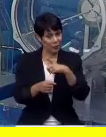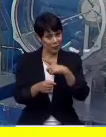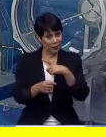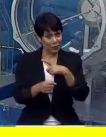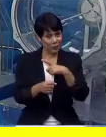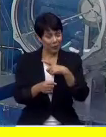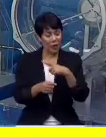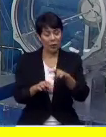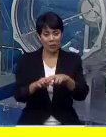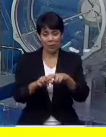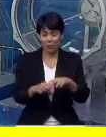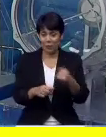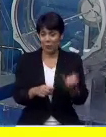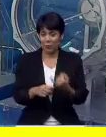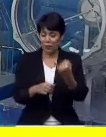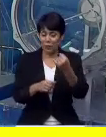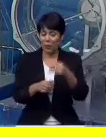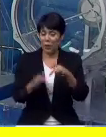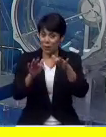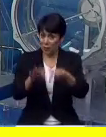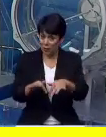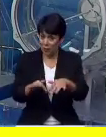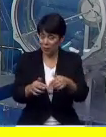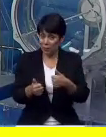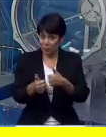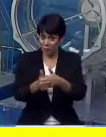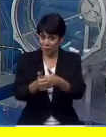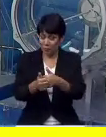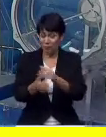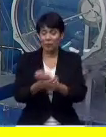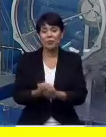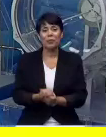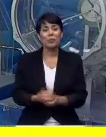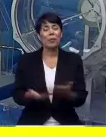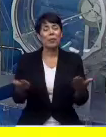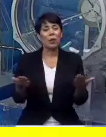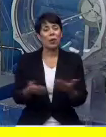sua aposta bem direitinho, viu? Este é o concurso número